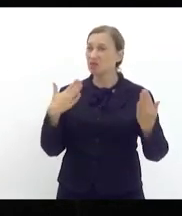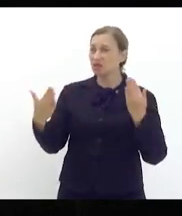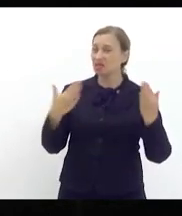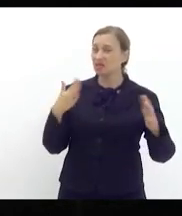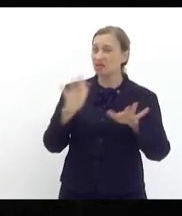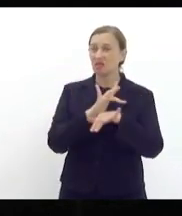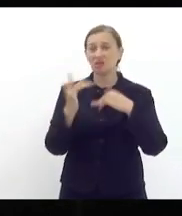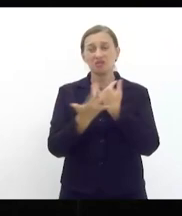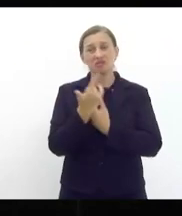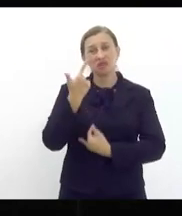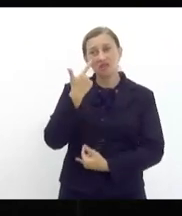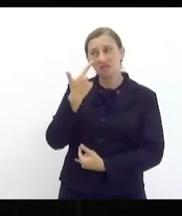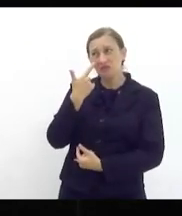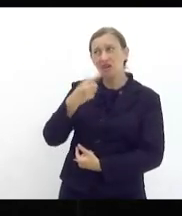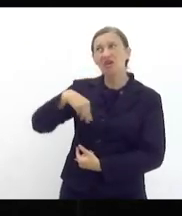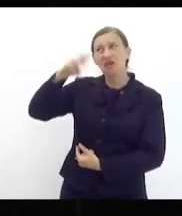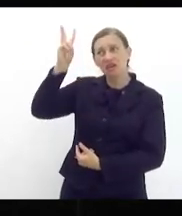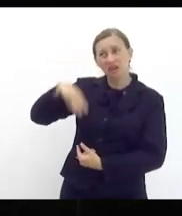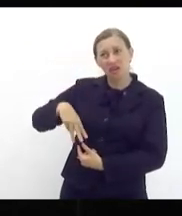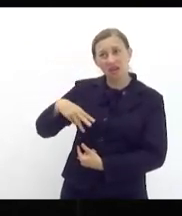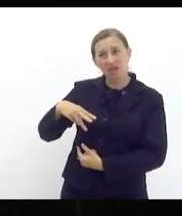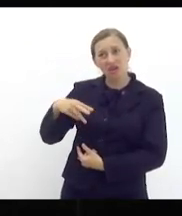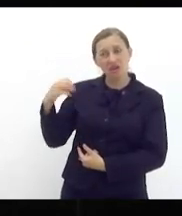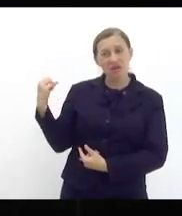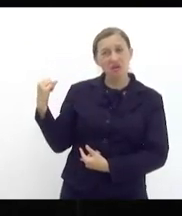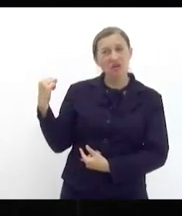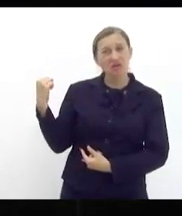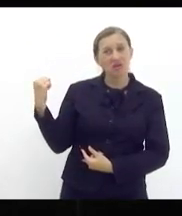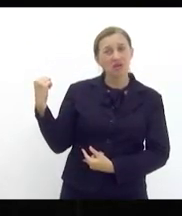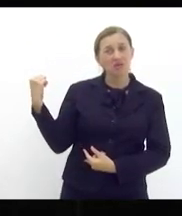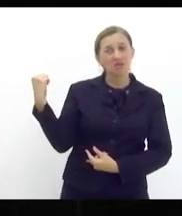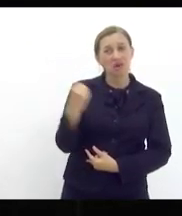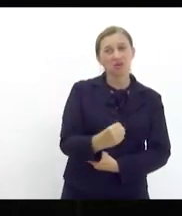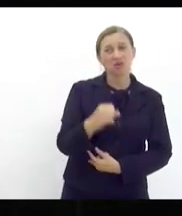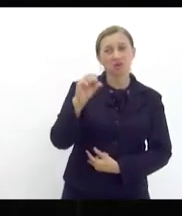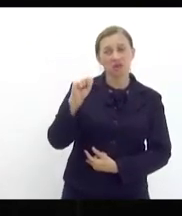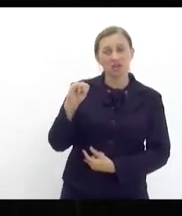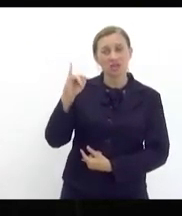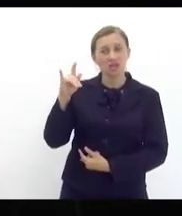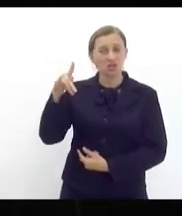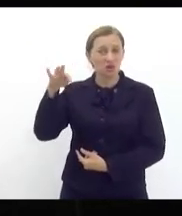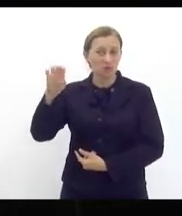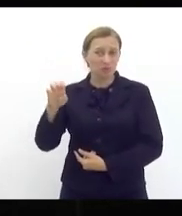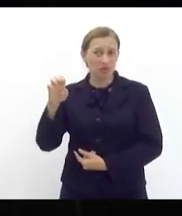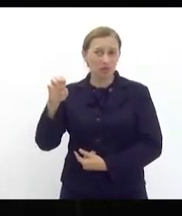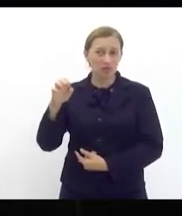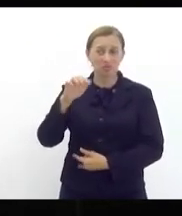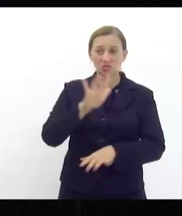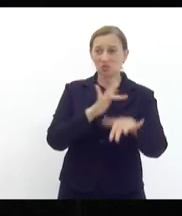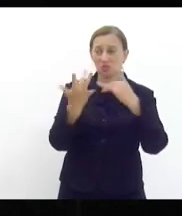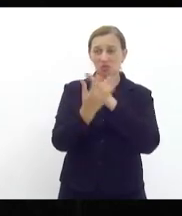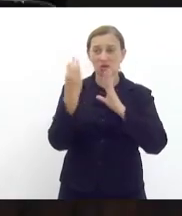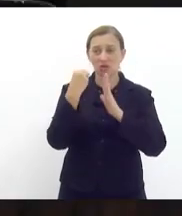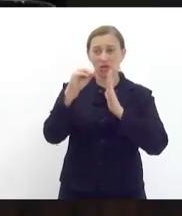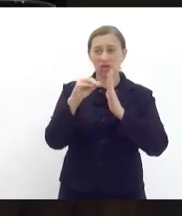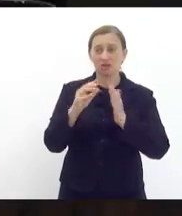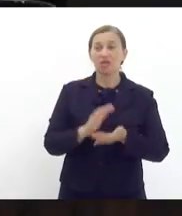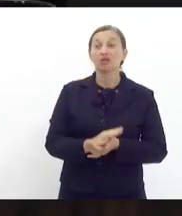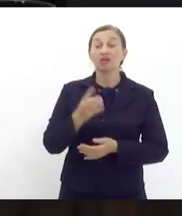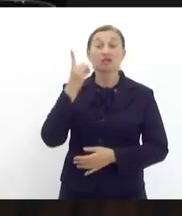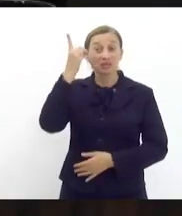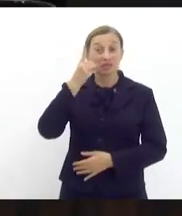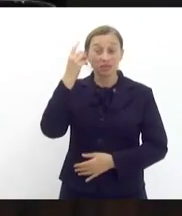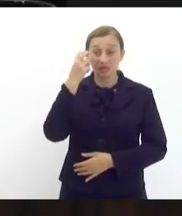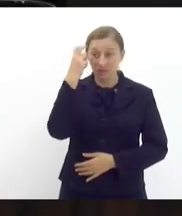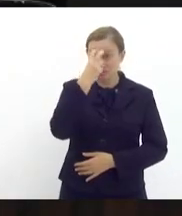ver quem é que o assassino de Sinop votou declarou apoio está na rede social está lá para quem quiser ver eu acho